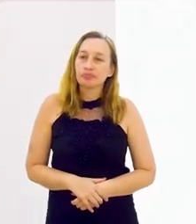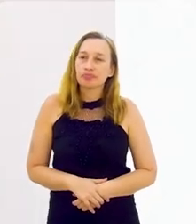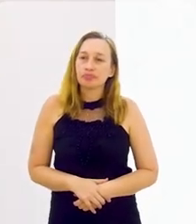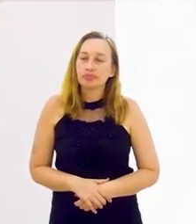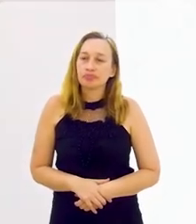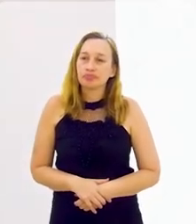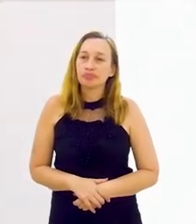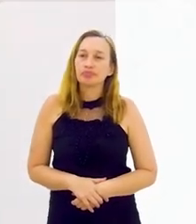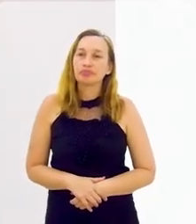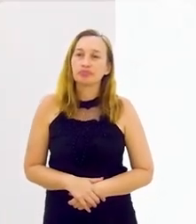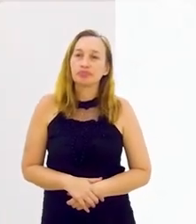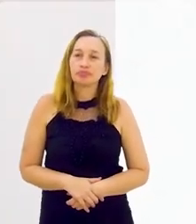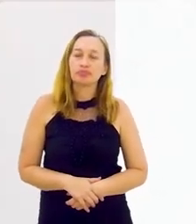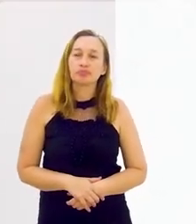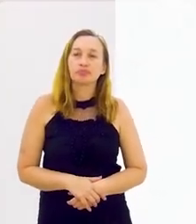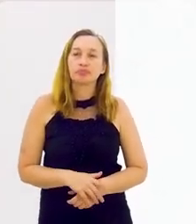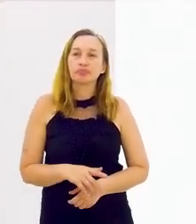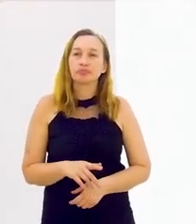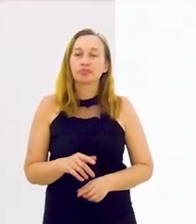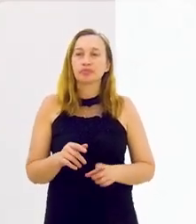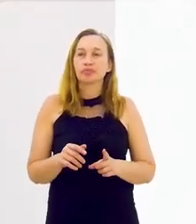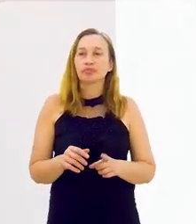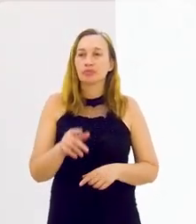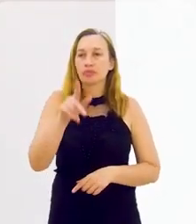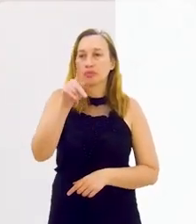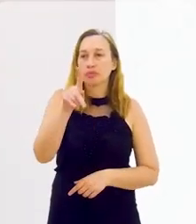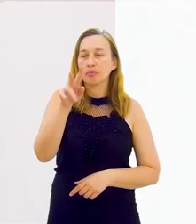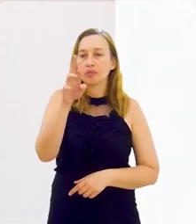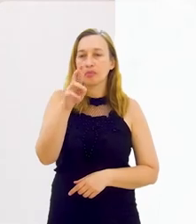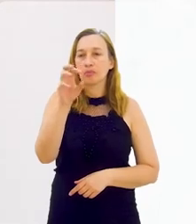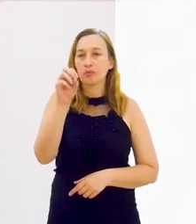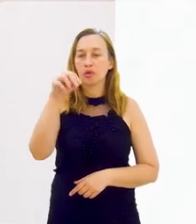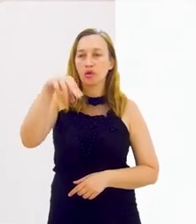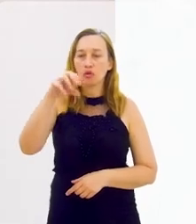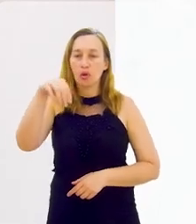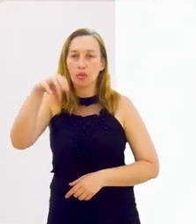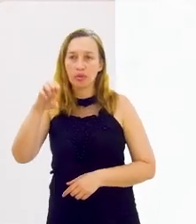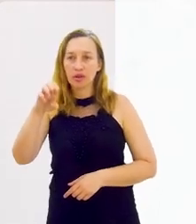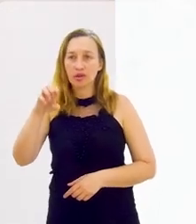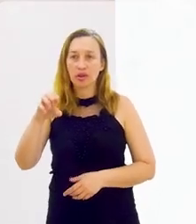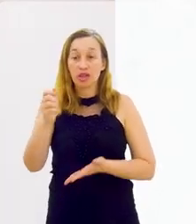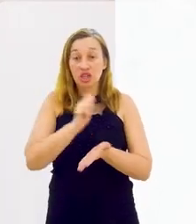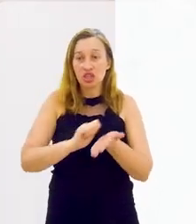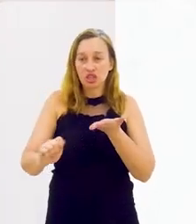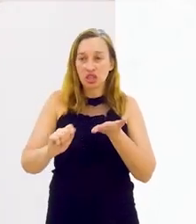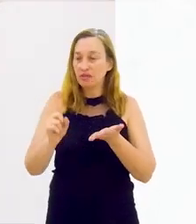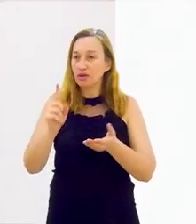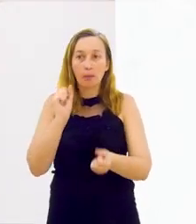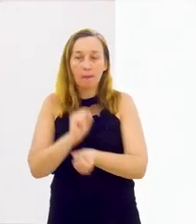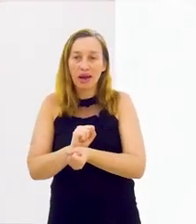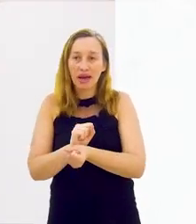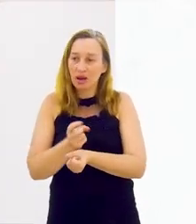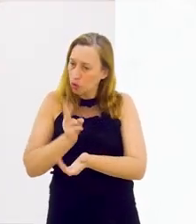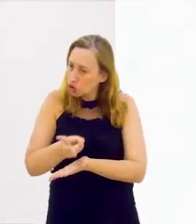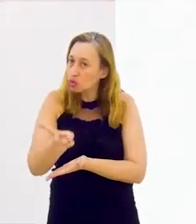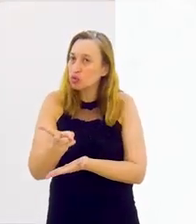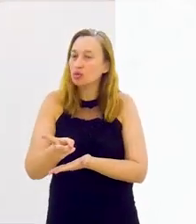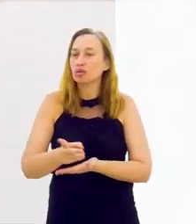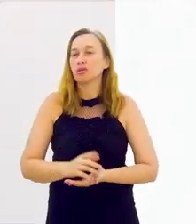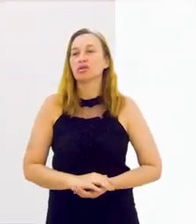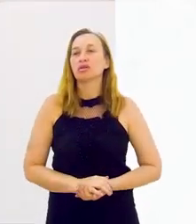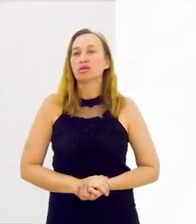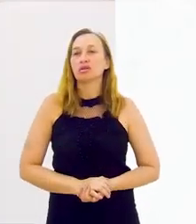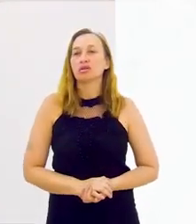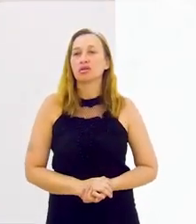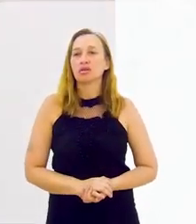lá quando soar o sino tem que parar, enfim, coloca no cronômetro, você escreve sem parar, em